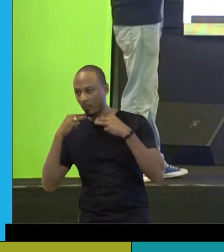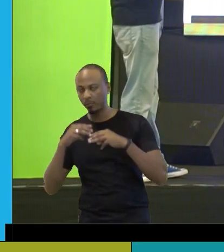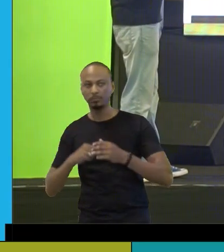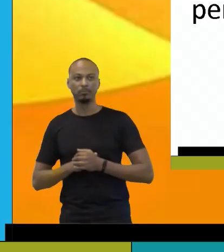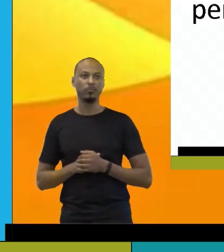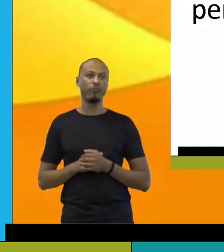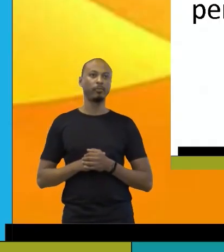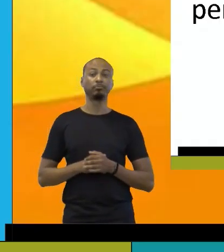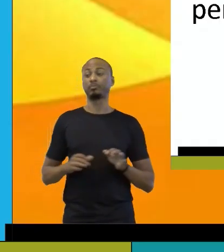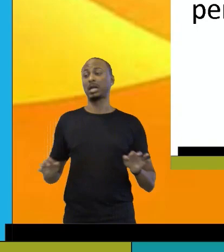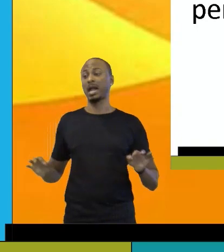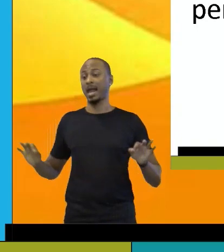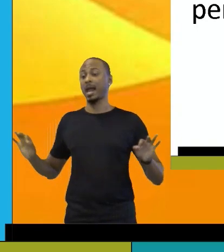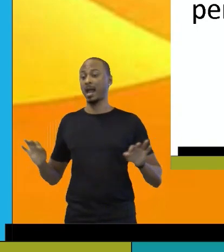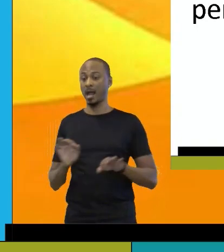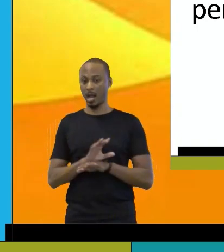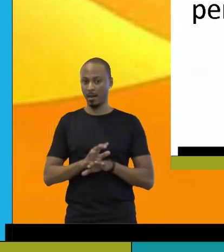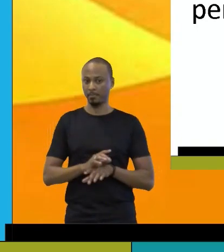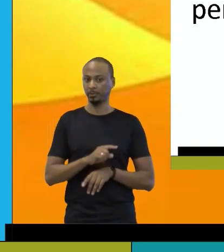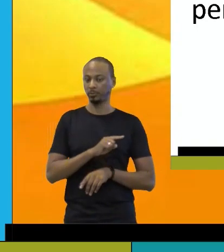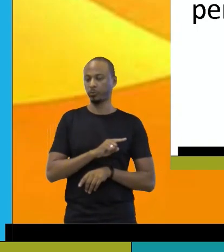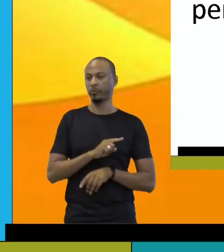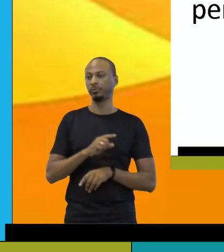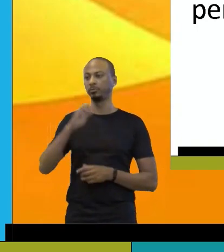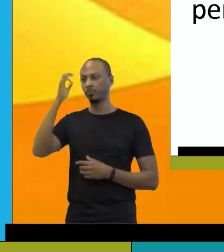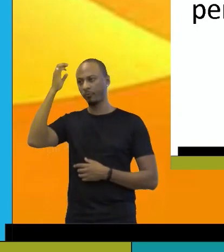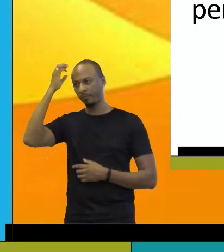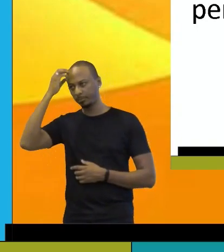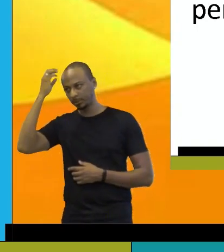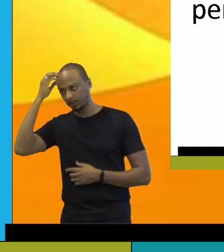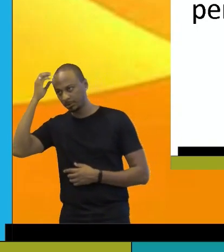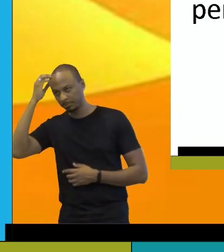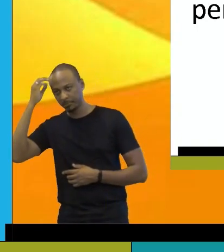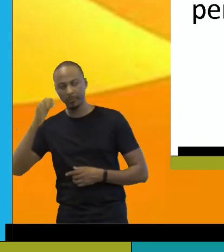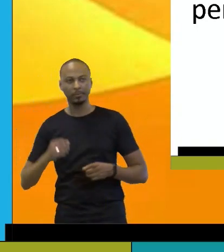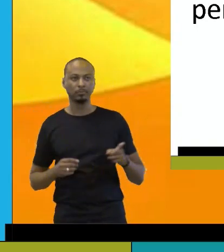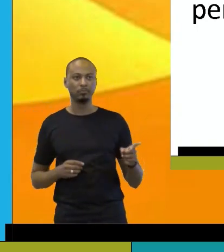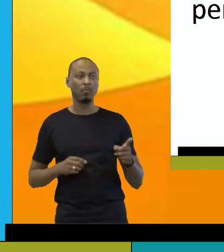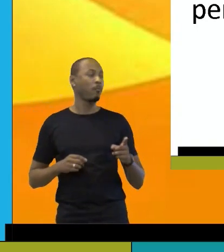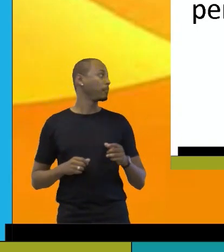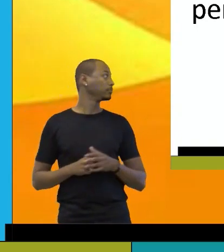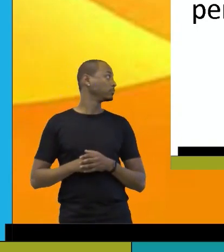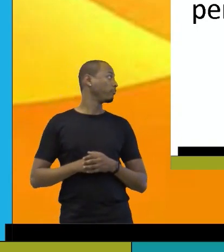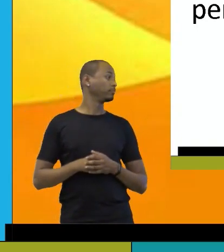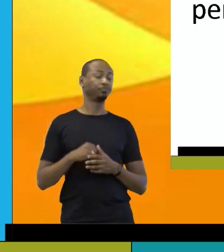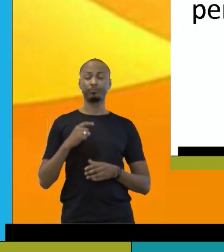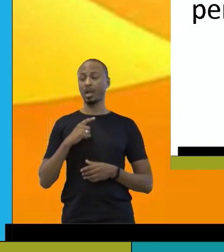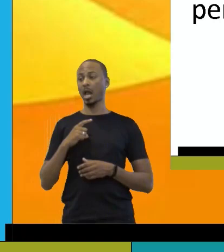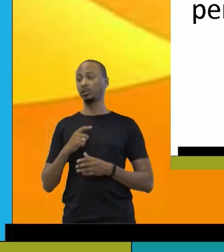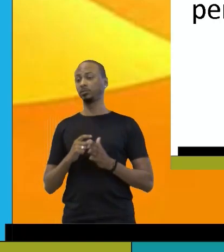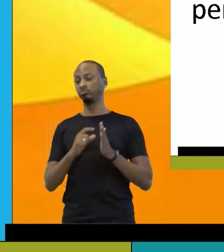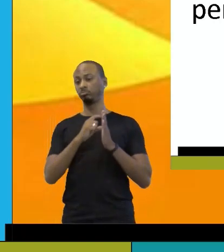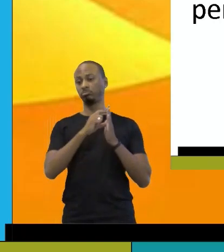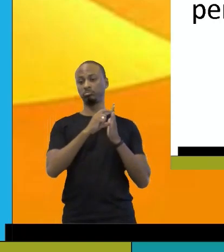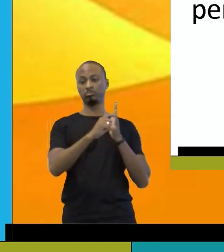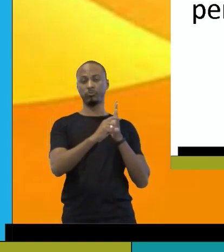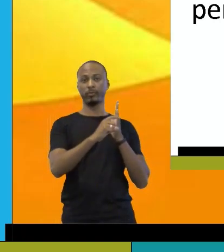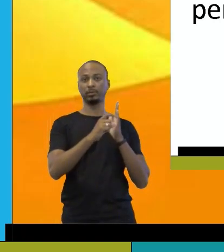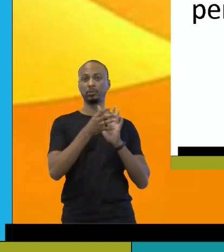encerrarmos, o príncipe, portanto, um outro trecho da obra, o